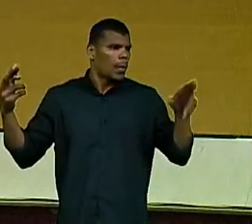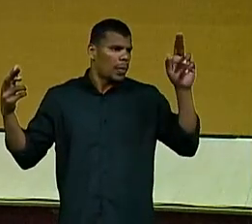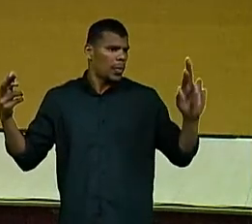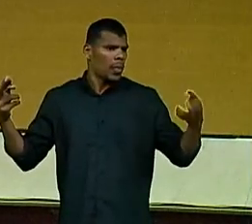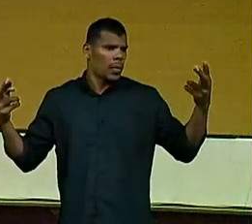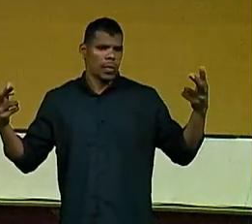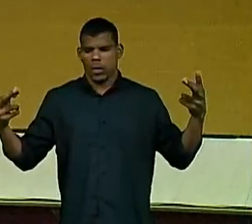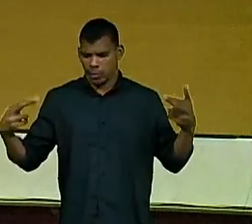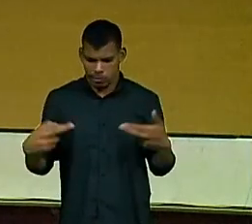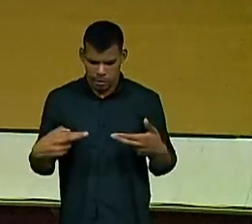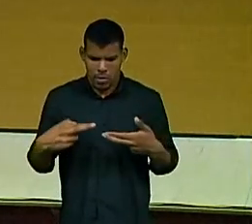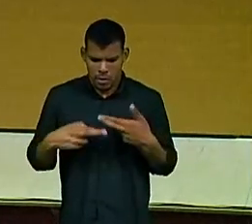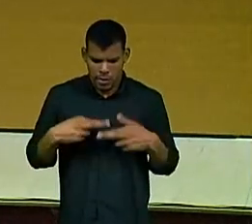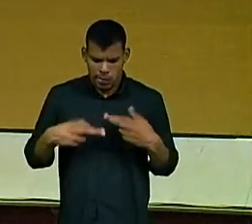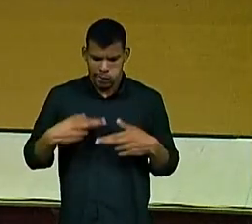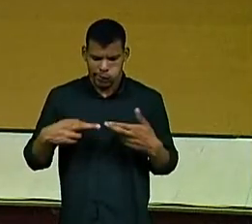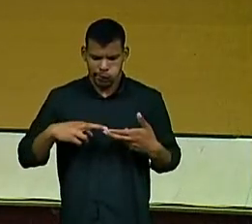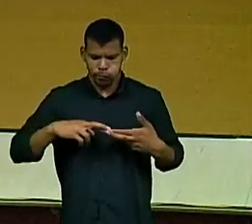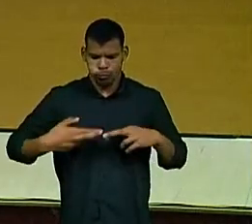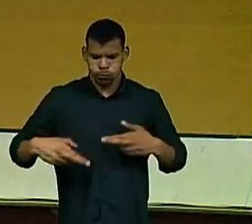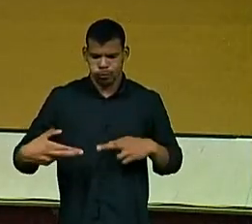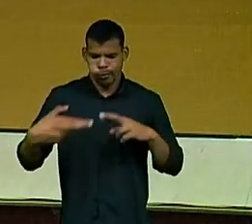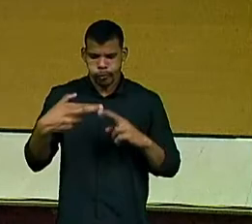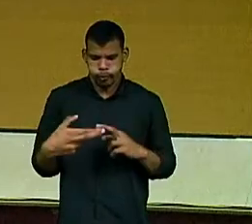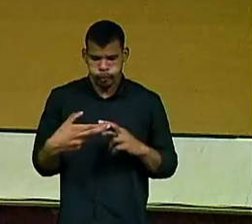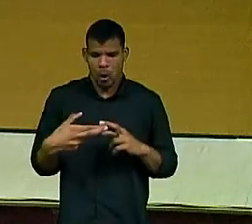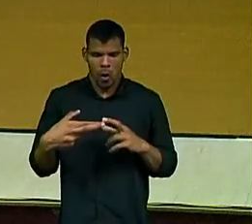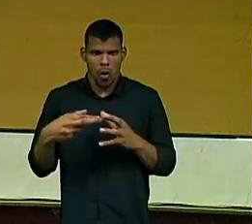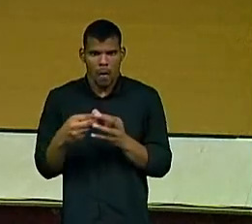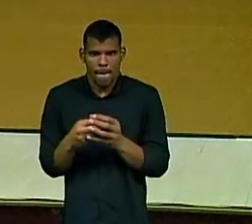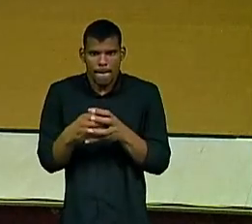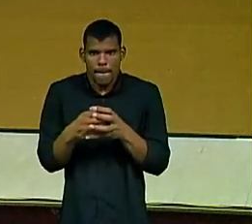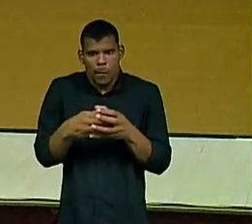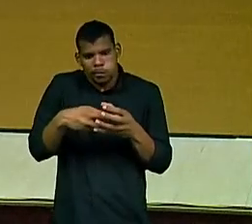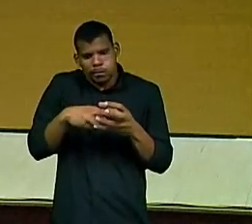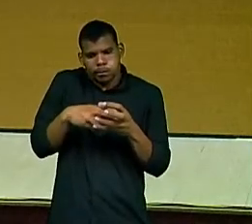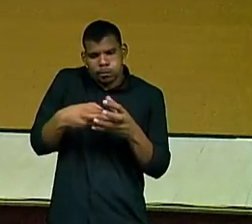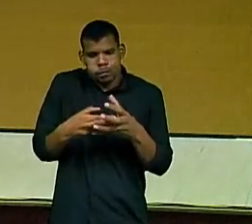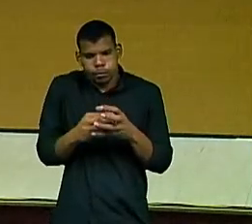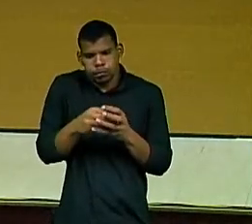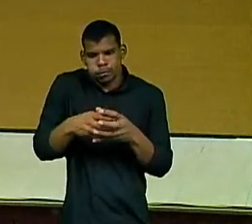mas provou que um coelho conseguiu manifestar